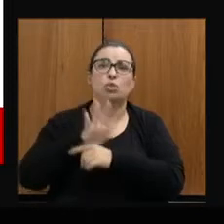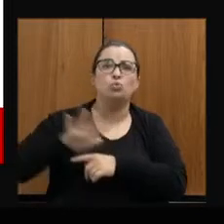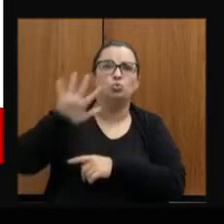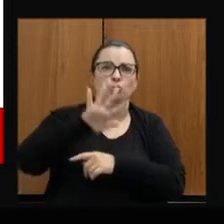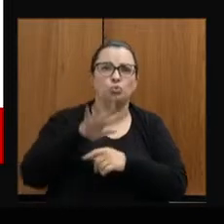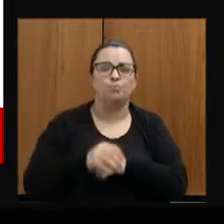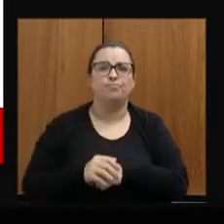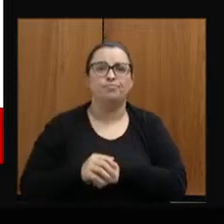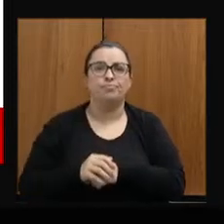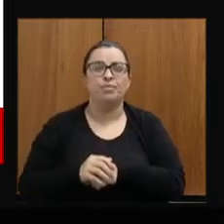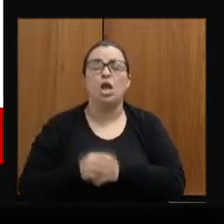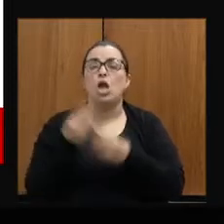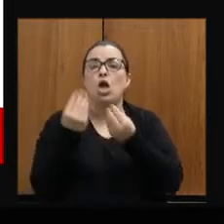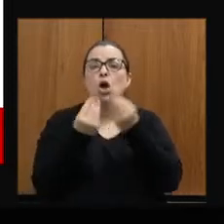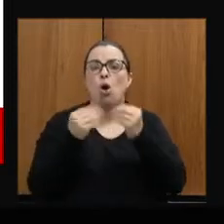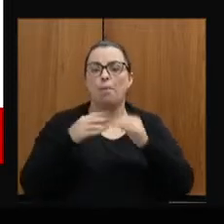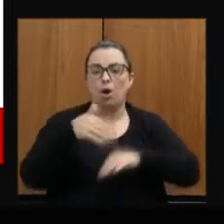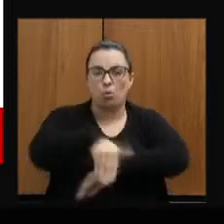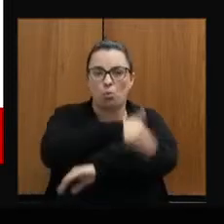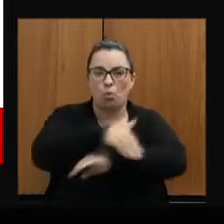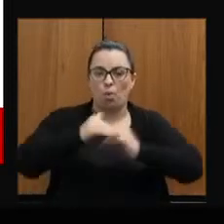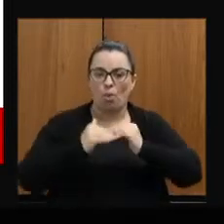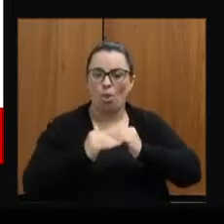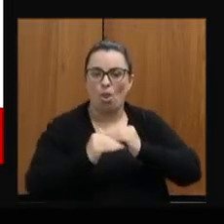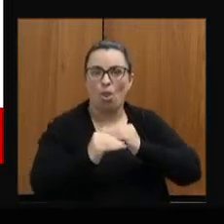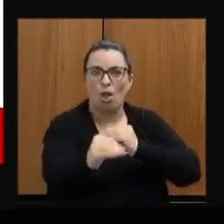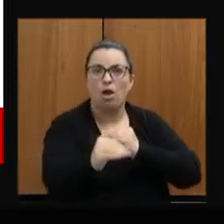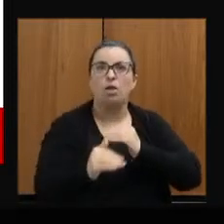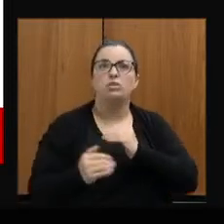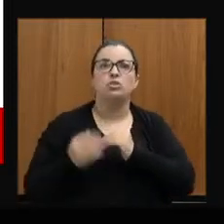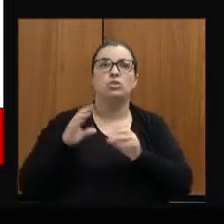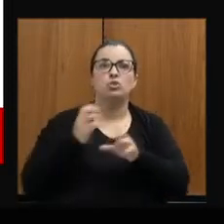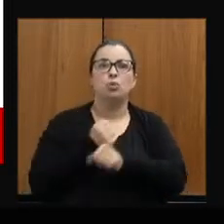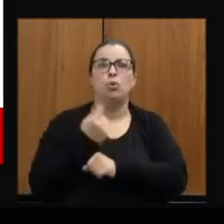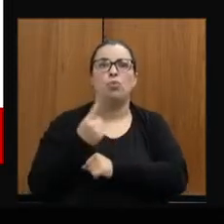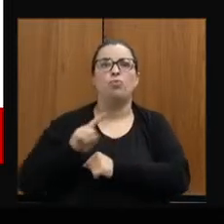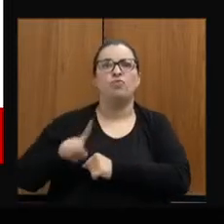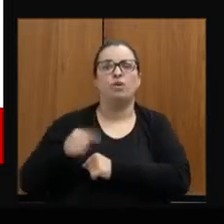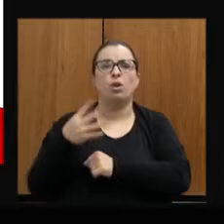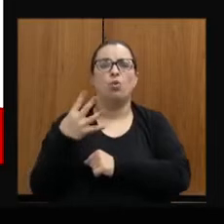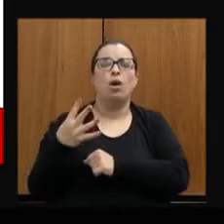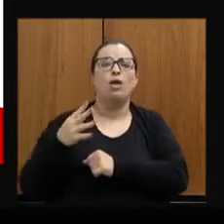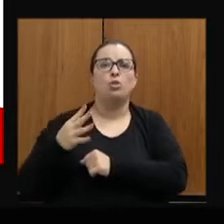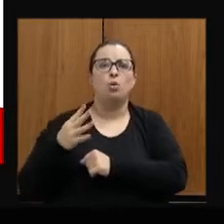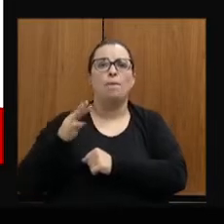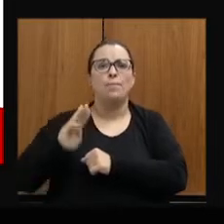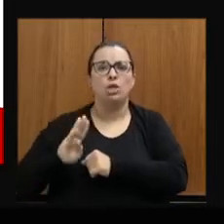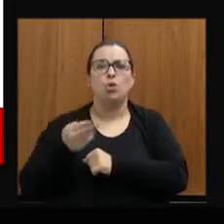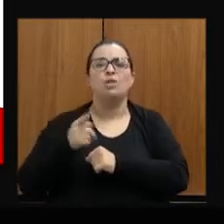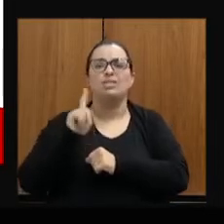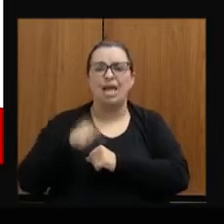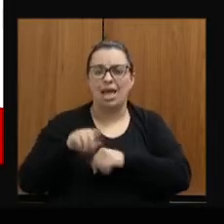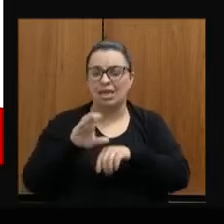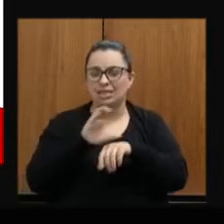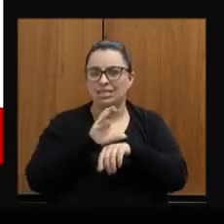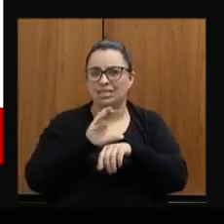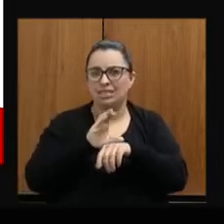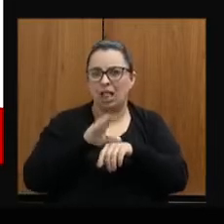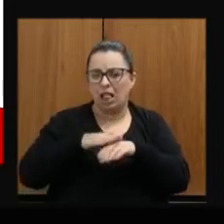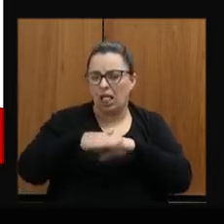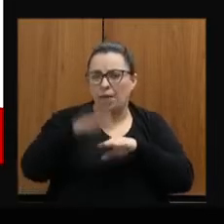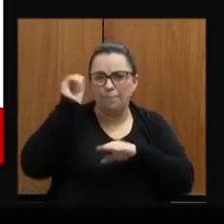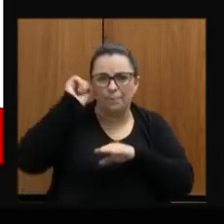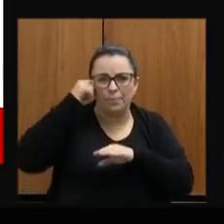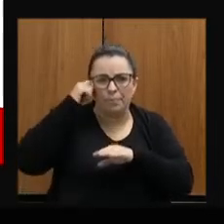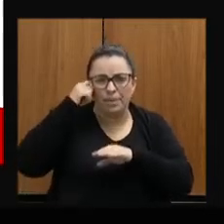pavimentações nós estamos falando aí de 1,4 milhões fragmentação é a o novo asfalto em estrada de